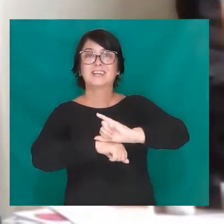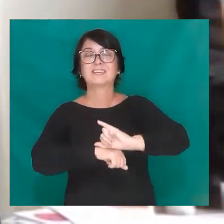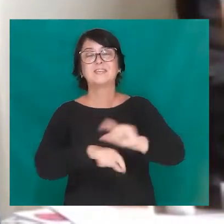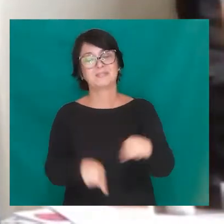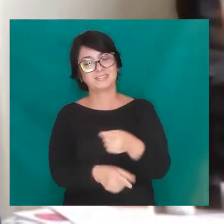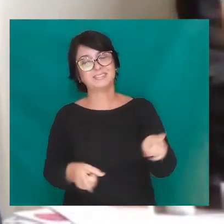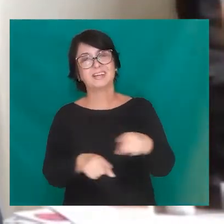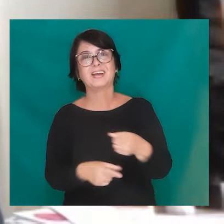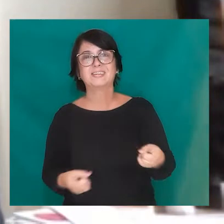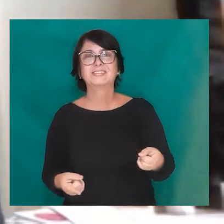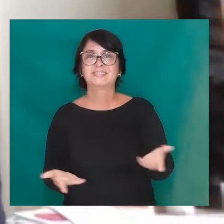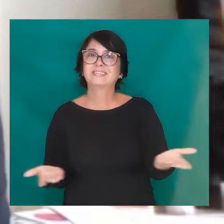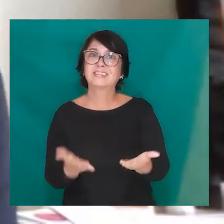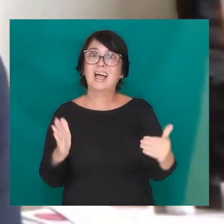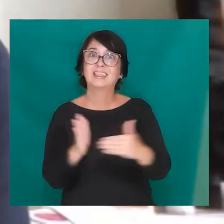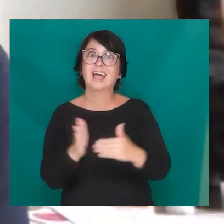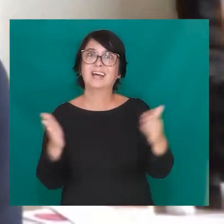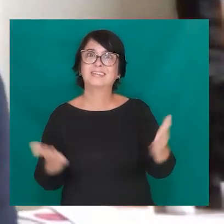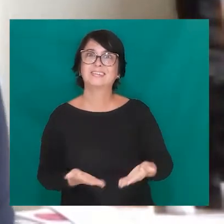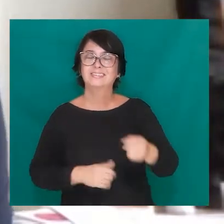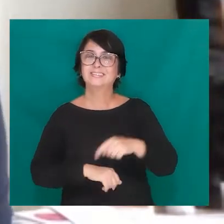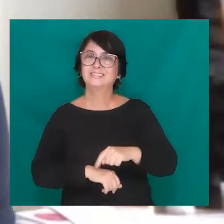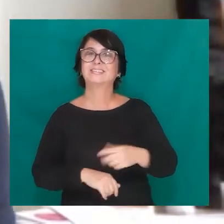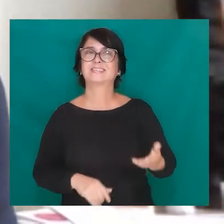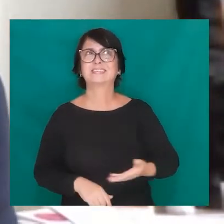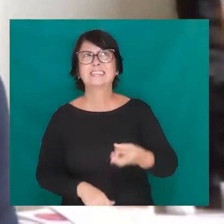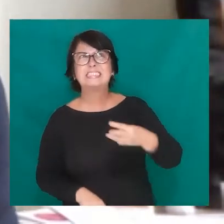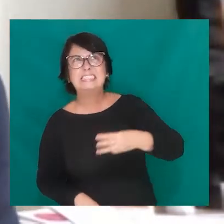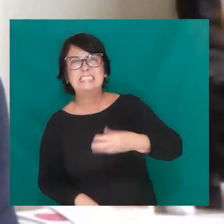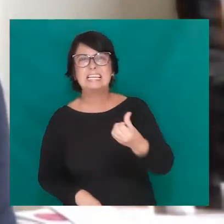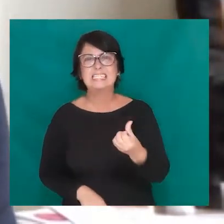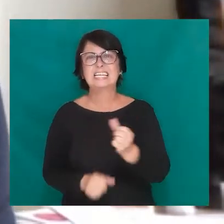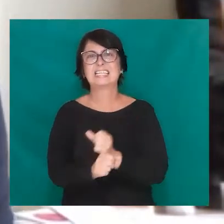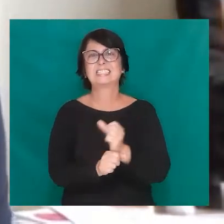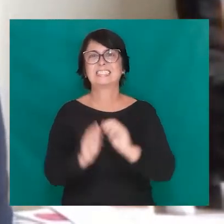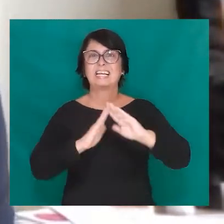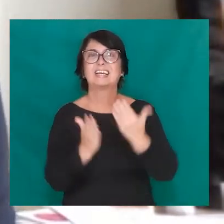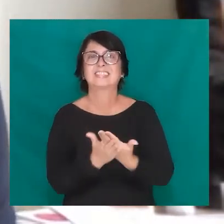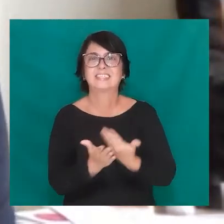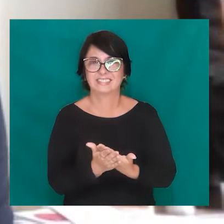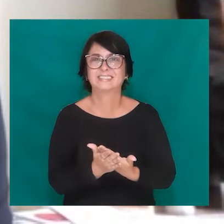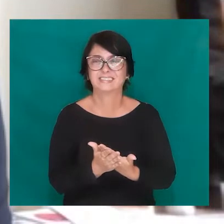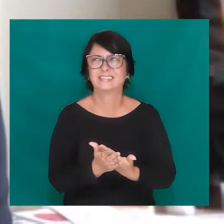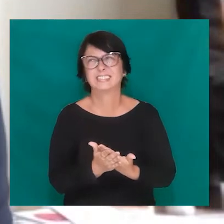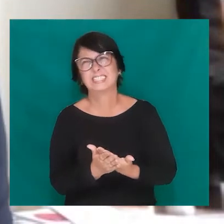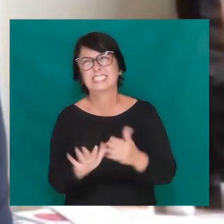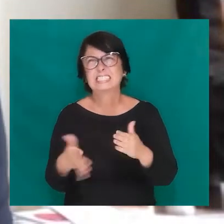que está aí até hoje, né? Isso foi em 1900... Bom, hoje tem 36 anos a escola, tem que fazer a conta. Eu acho que foi